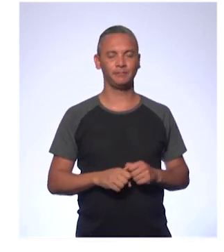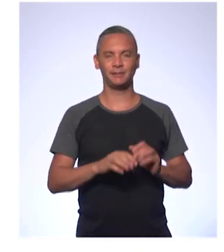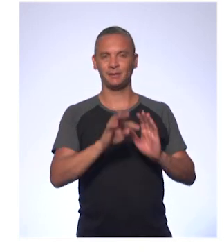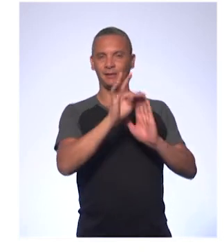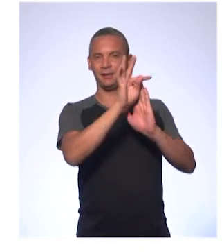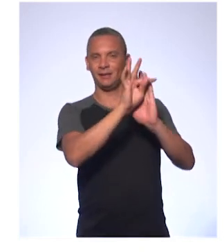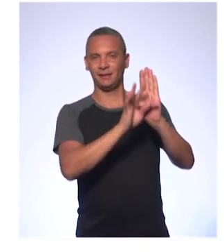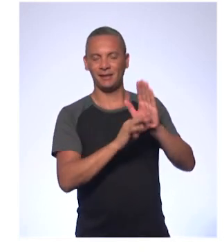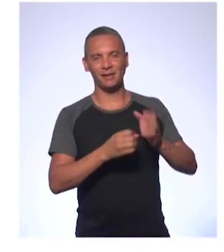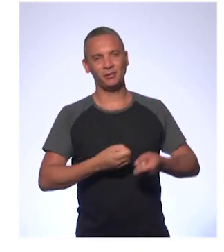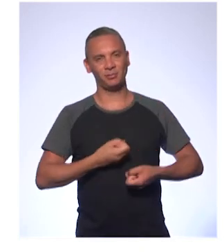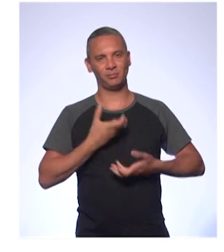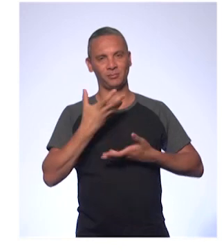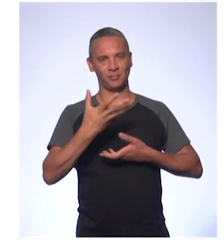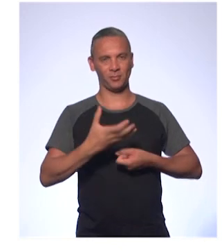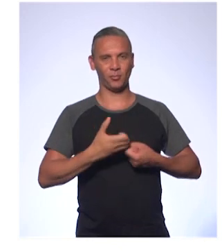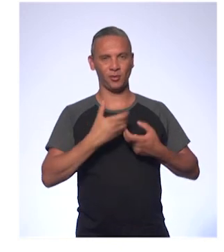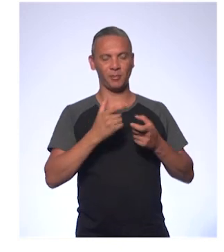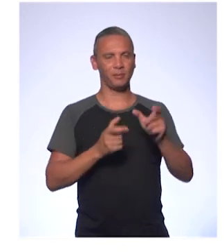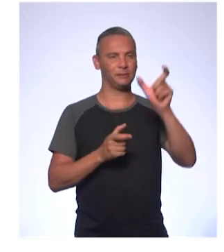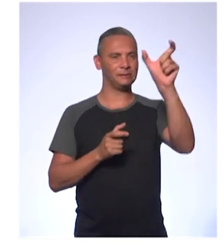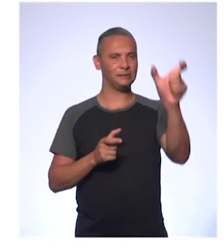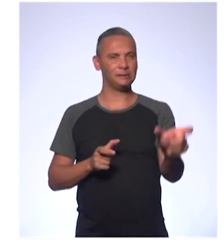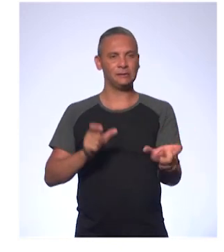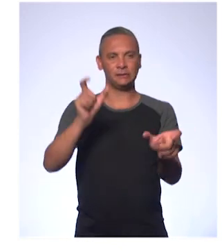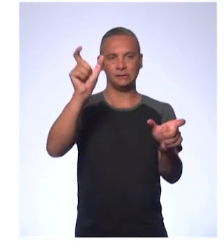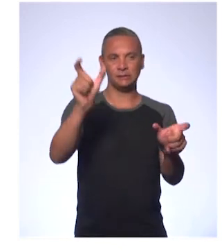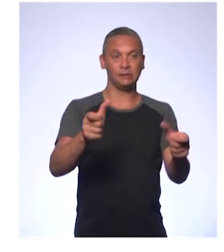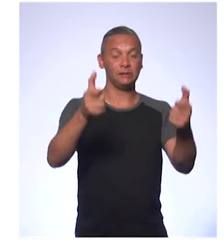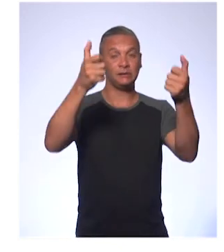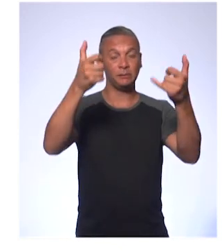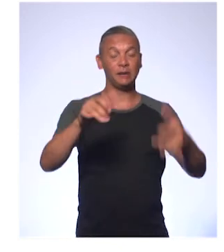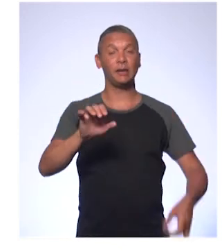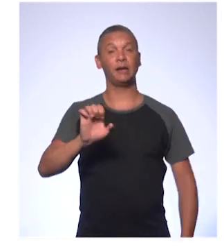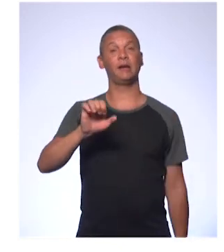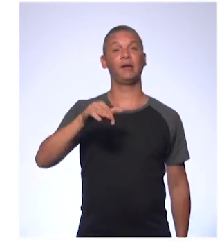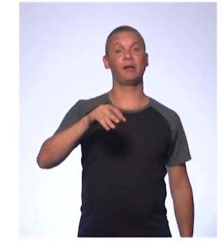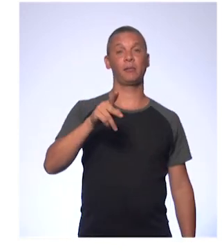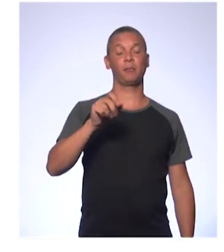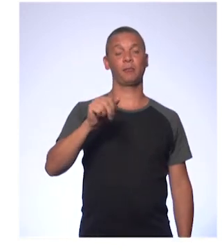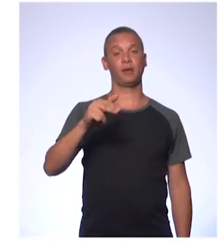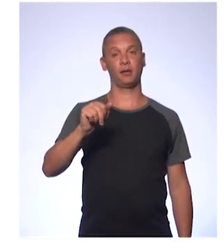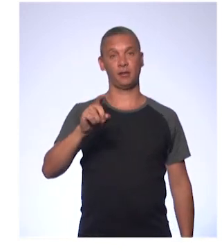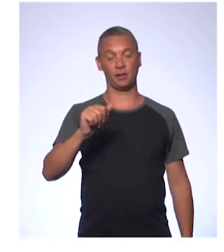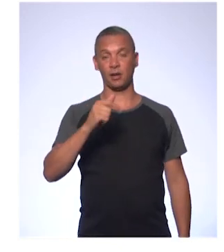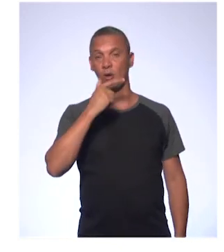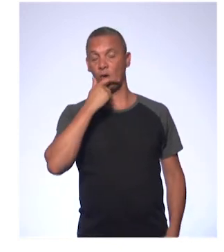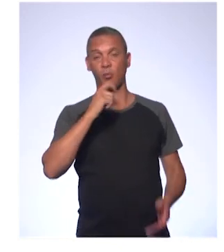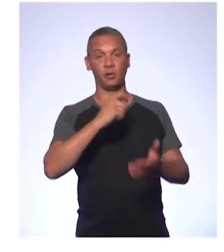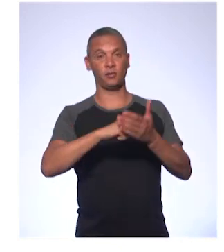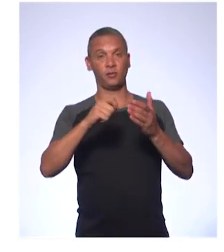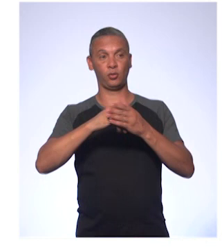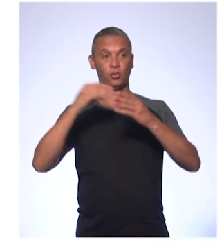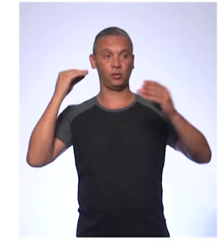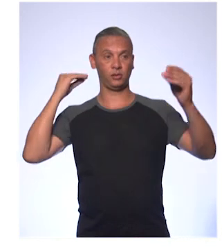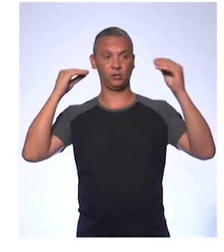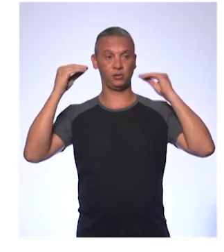Nesse poema, ao personificar as empanadas, o escritor chileno